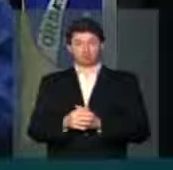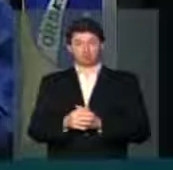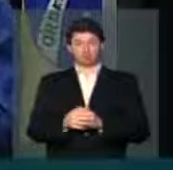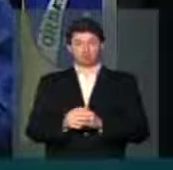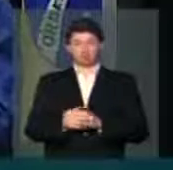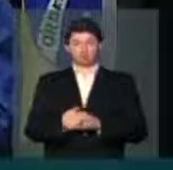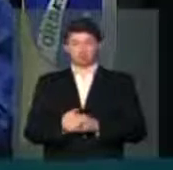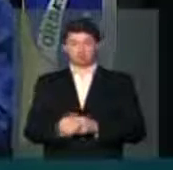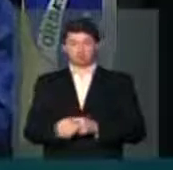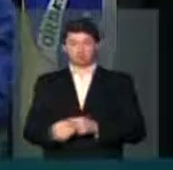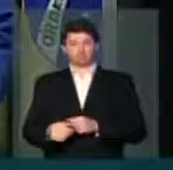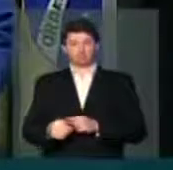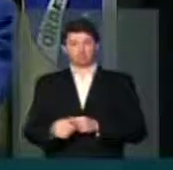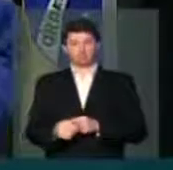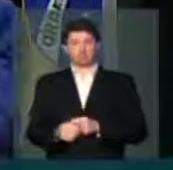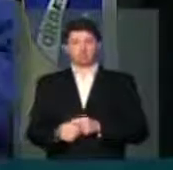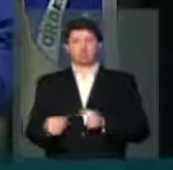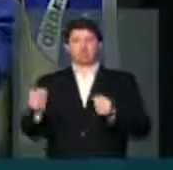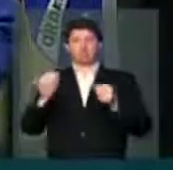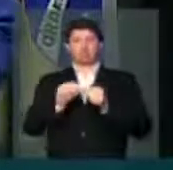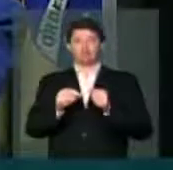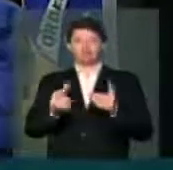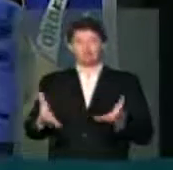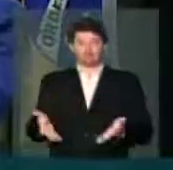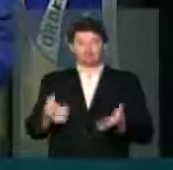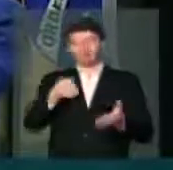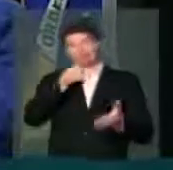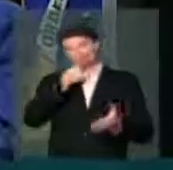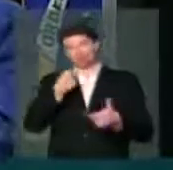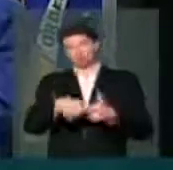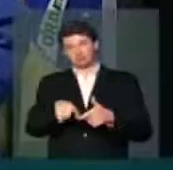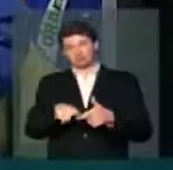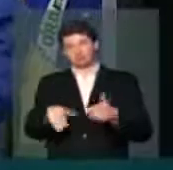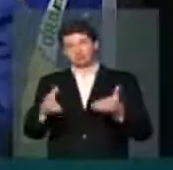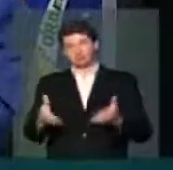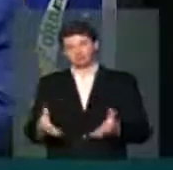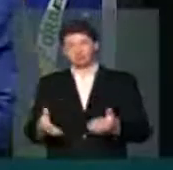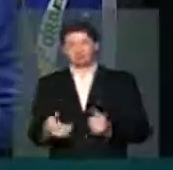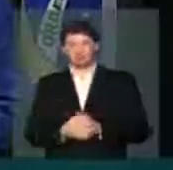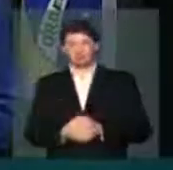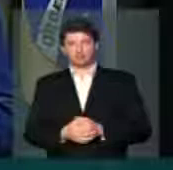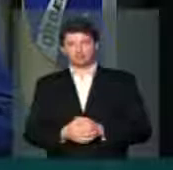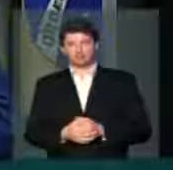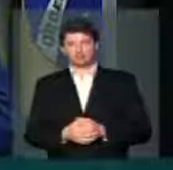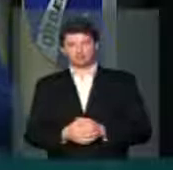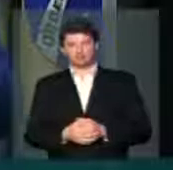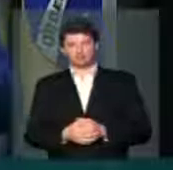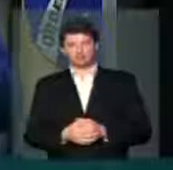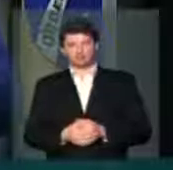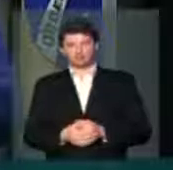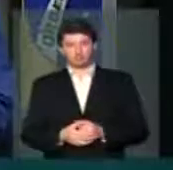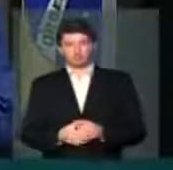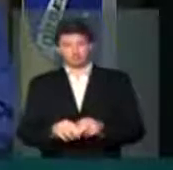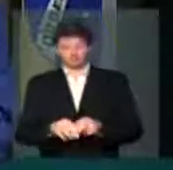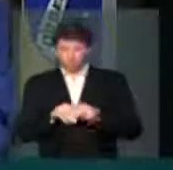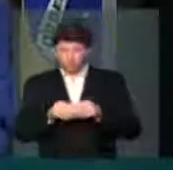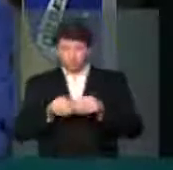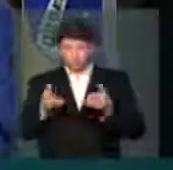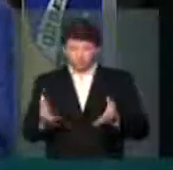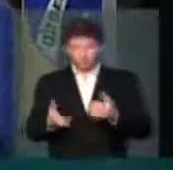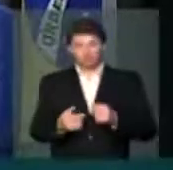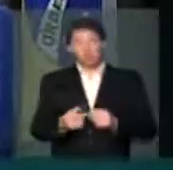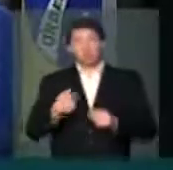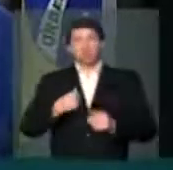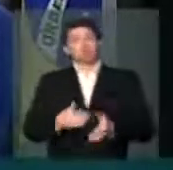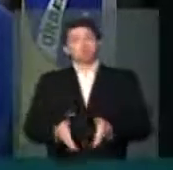no comando do país, nos trouxeram a essa triste situação que nos encontramos hoje. Daí porque